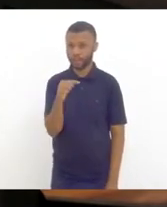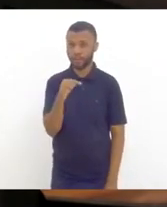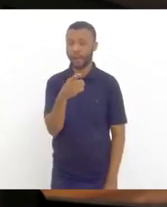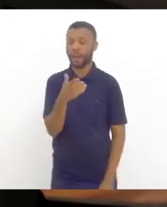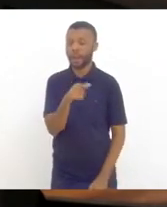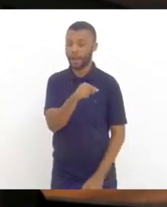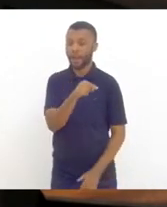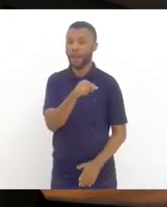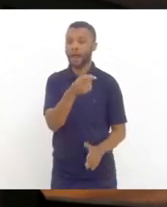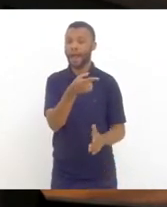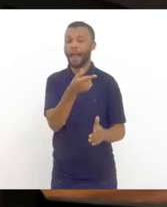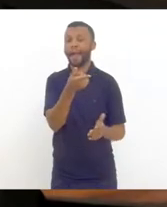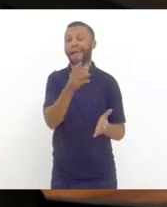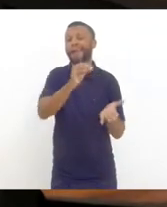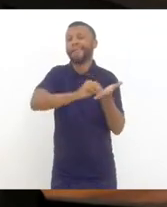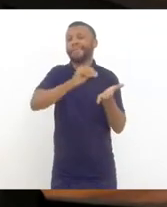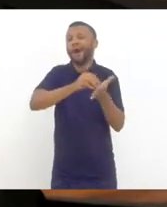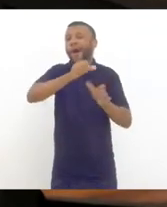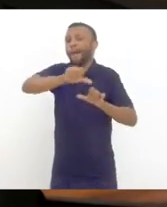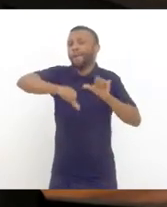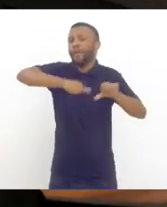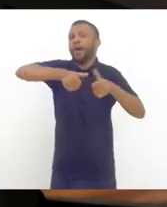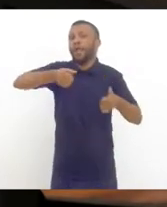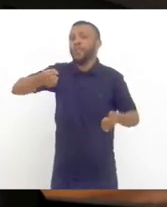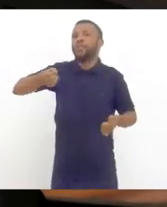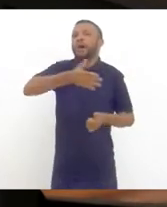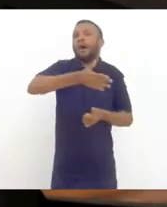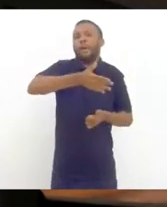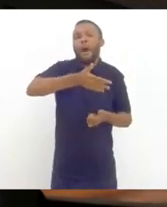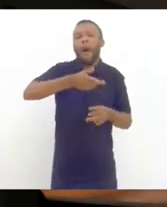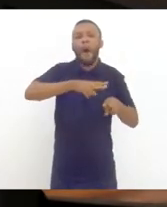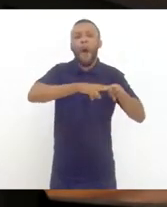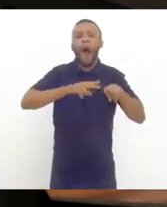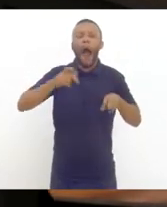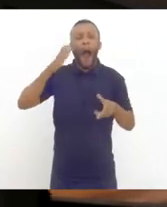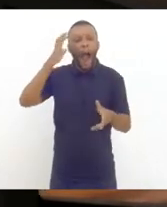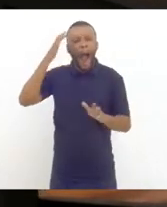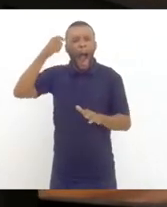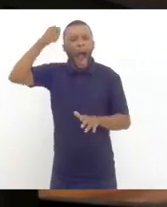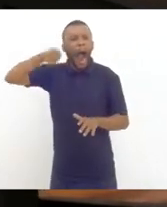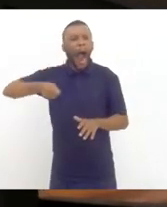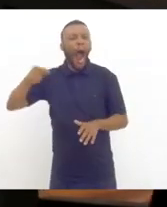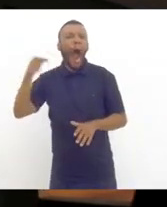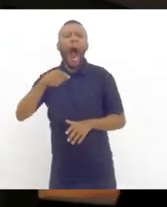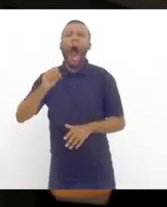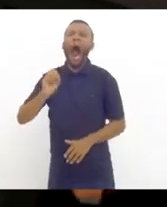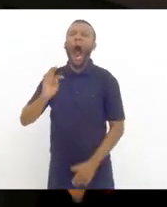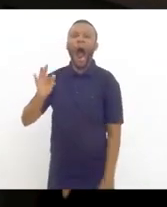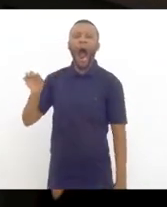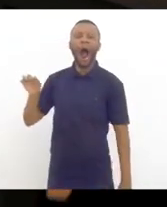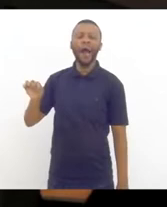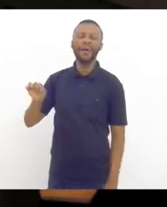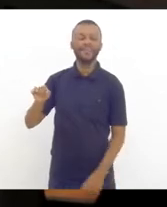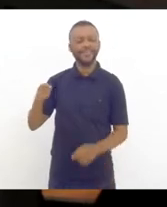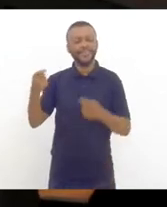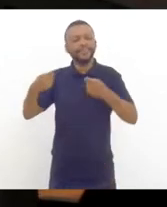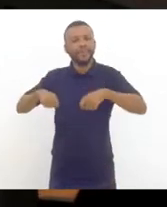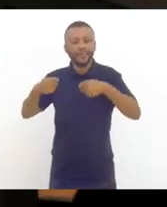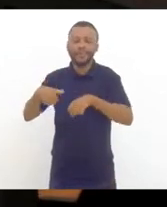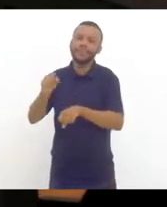estar desatualizada perante uma decisão do Supremo, essa é uma questão que precisa ser abordada. E